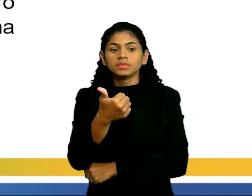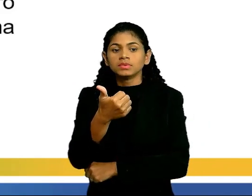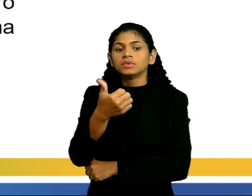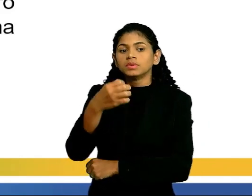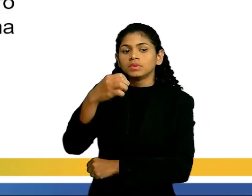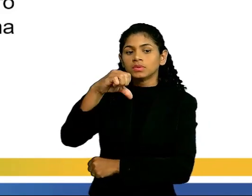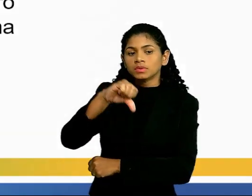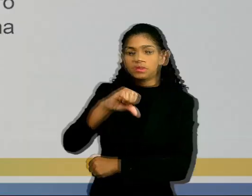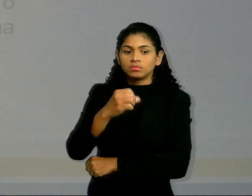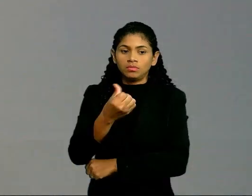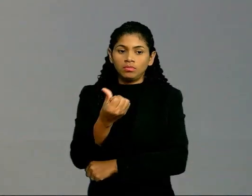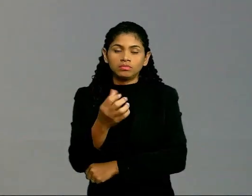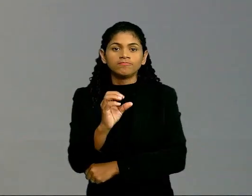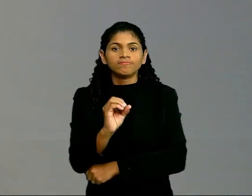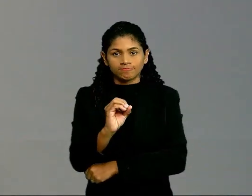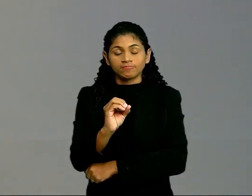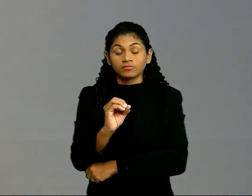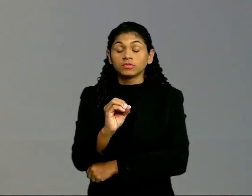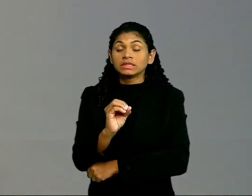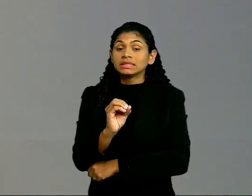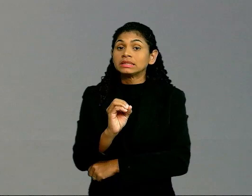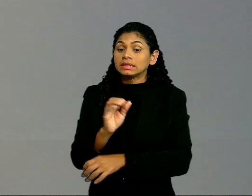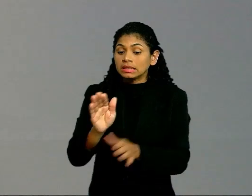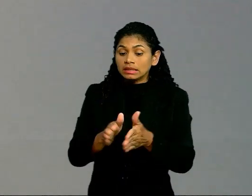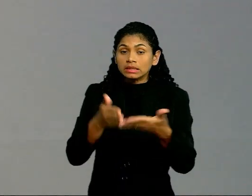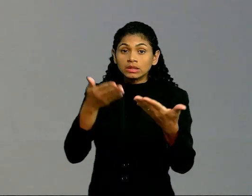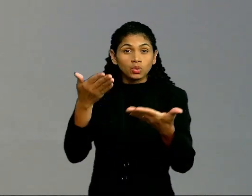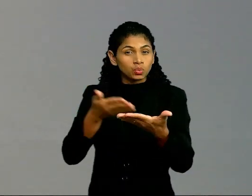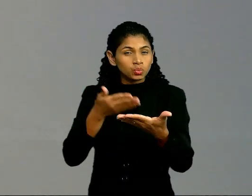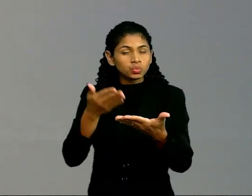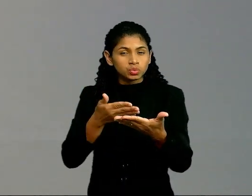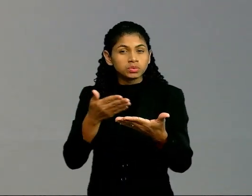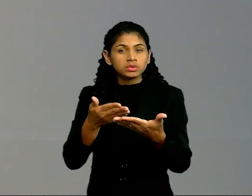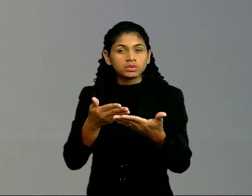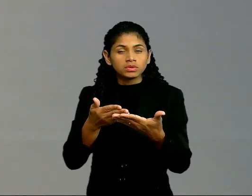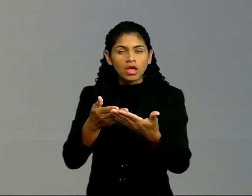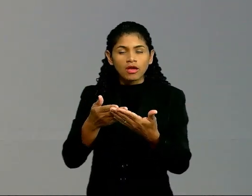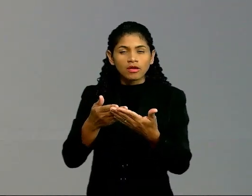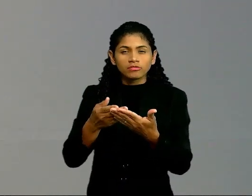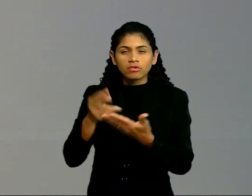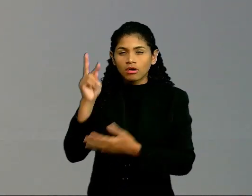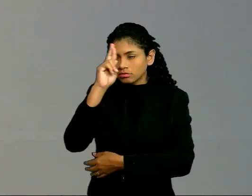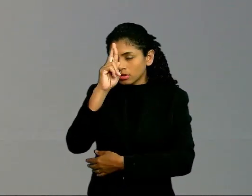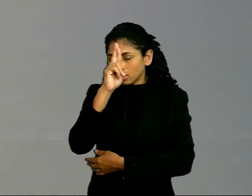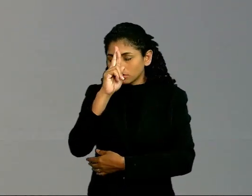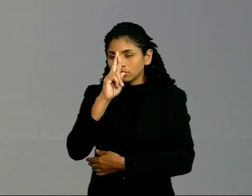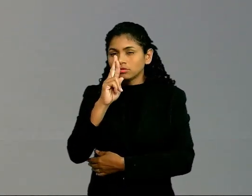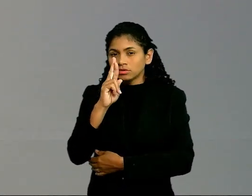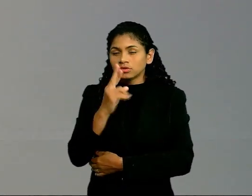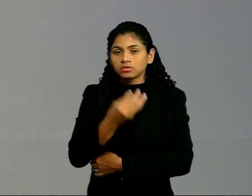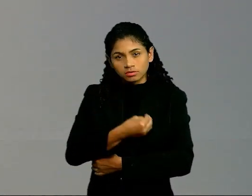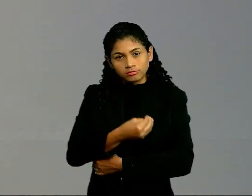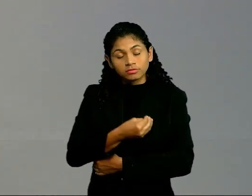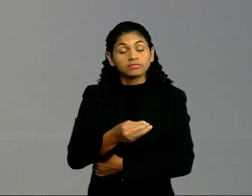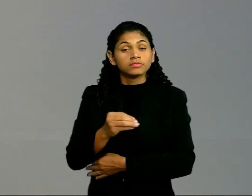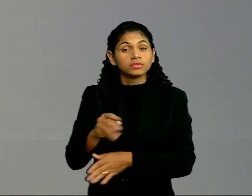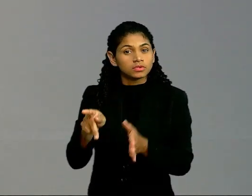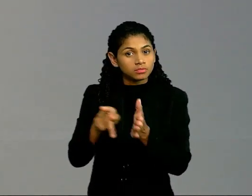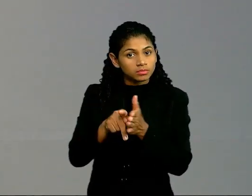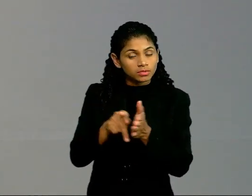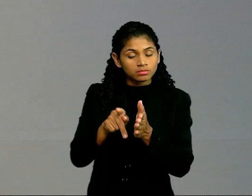livro autobiográfico. Então, a gente observa aqui que tudo acontece de uma forma diferente. A gente não tem a produção